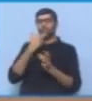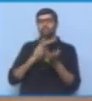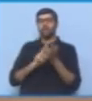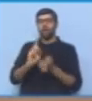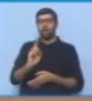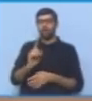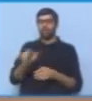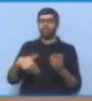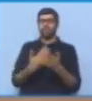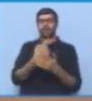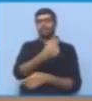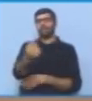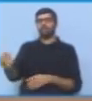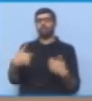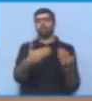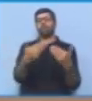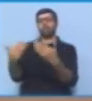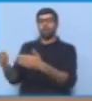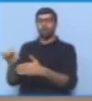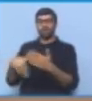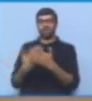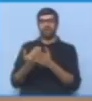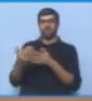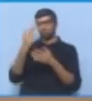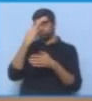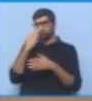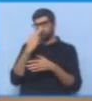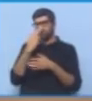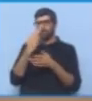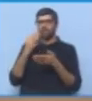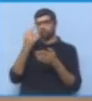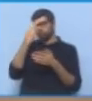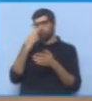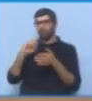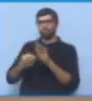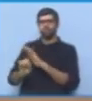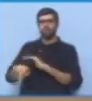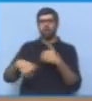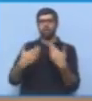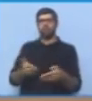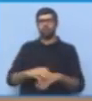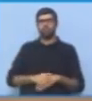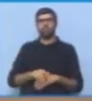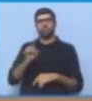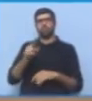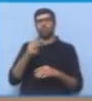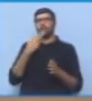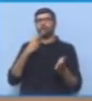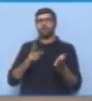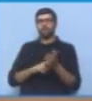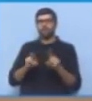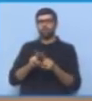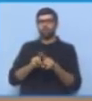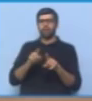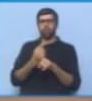a cada um e faz um caminho daquela história para uma história mais profunda. E o problema é que nós pressupomos uma verdade como um a